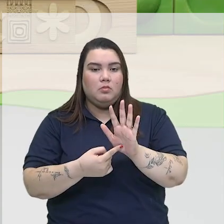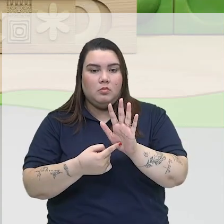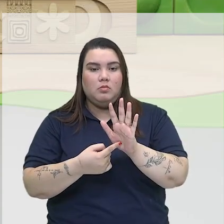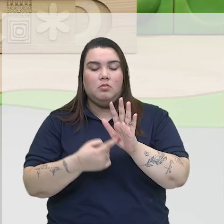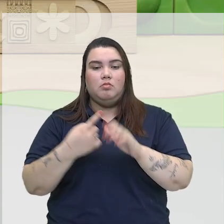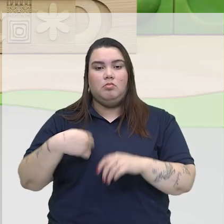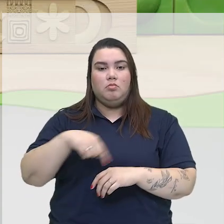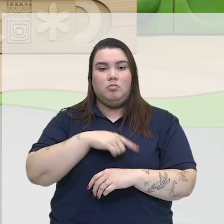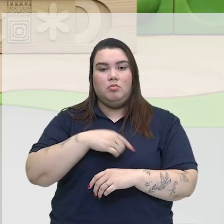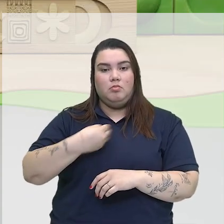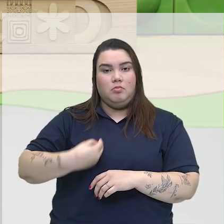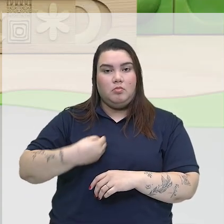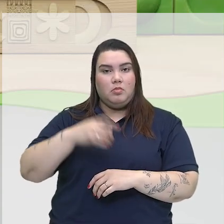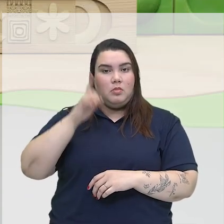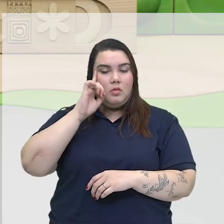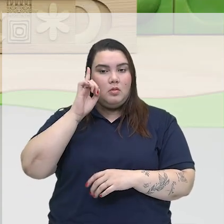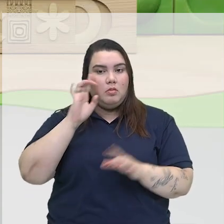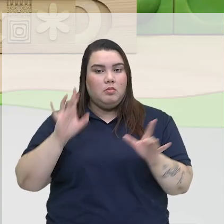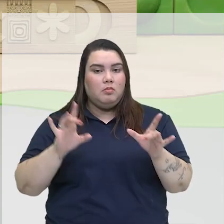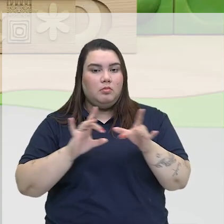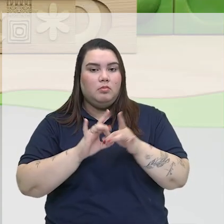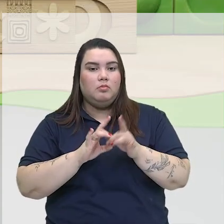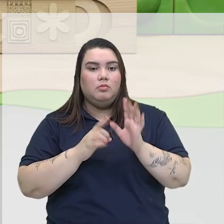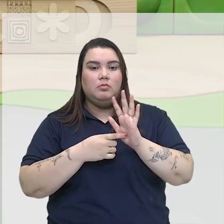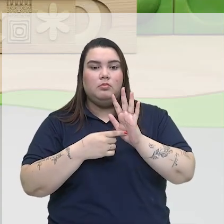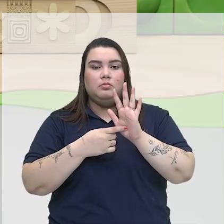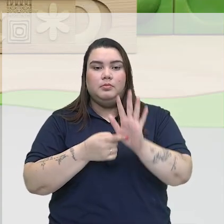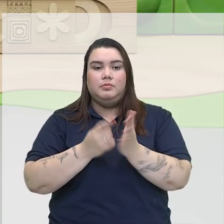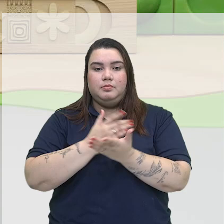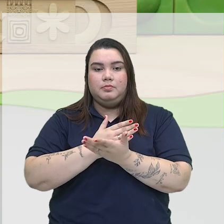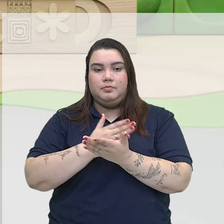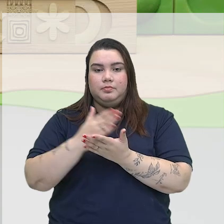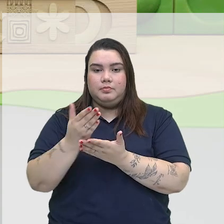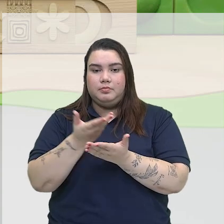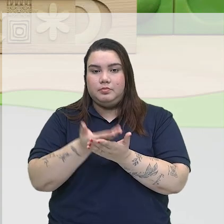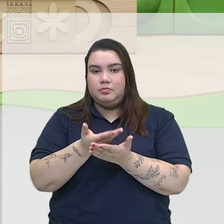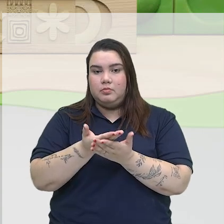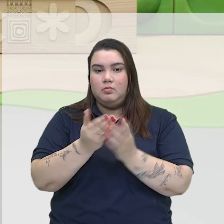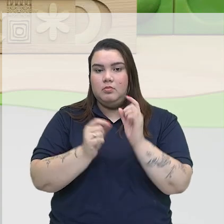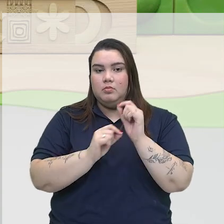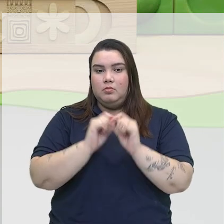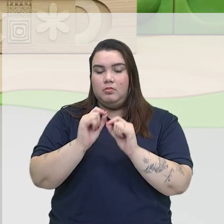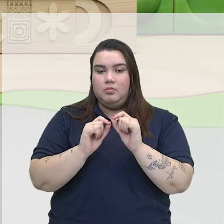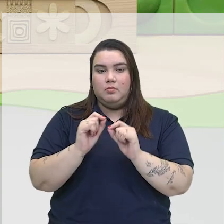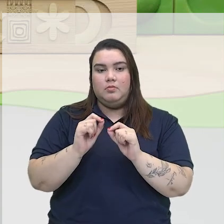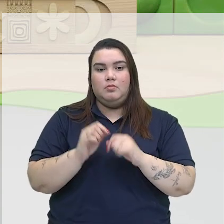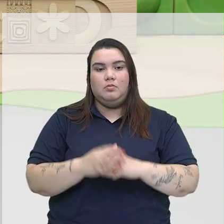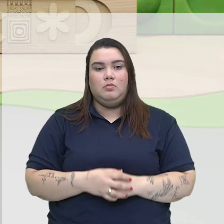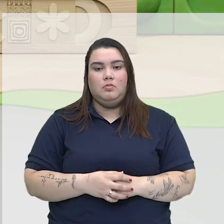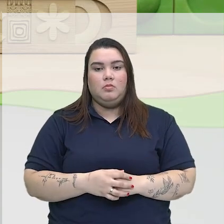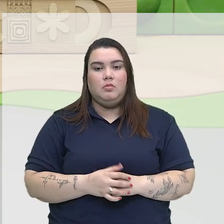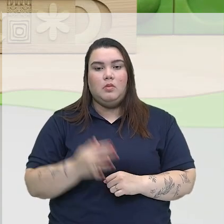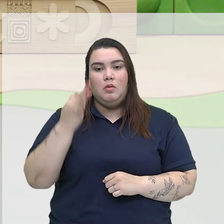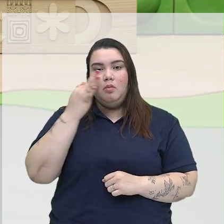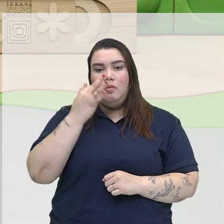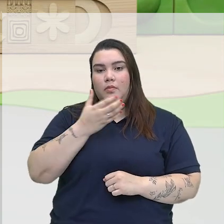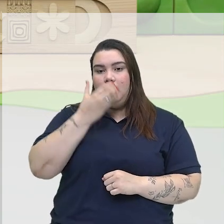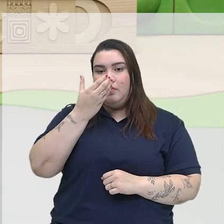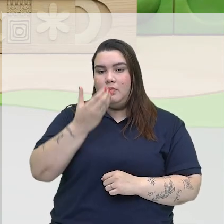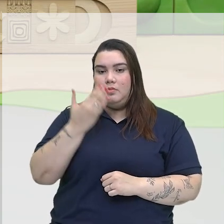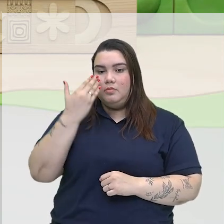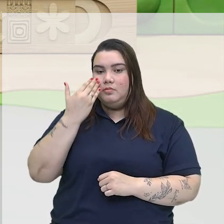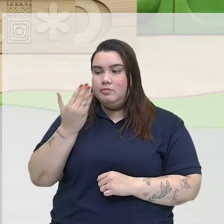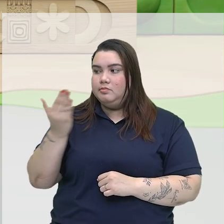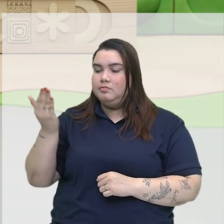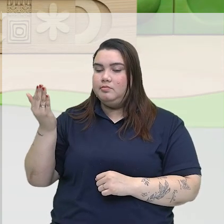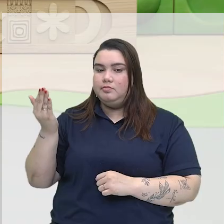para o nosso cotidiano, que a professora deu lá do início da nossa aula, que é o quê? As frutas,